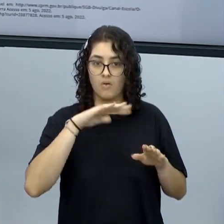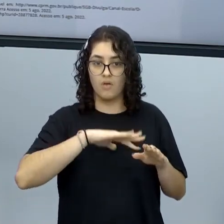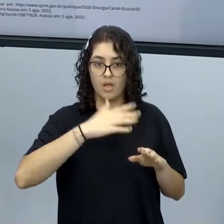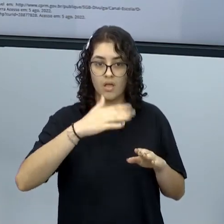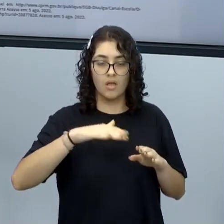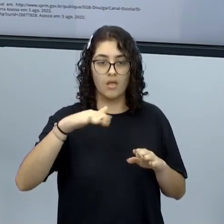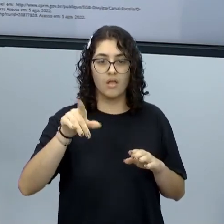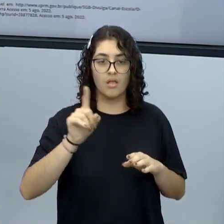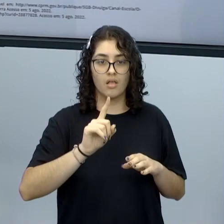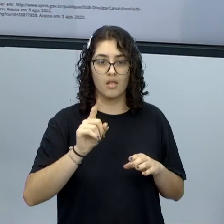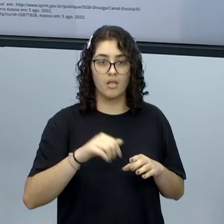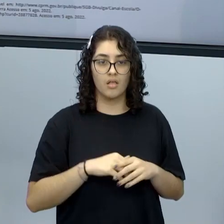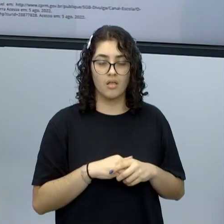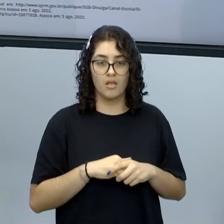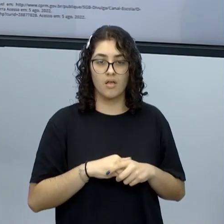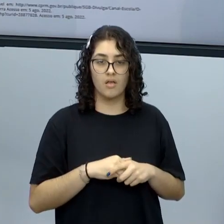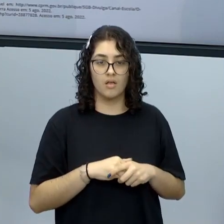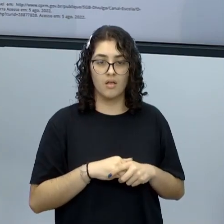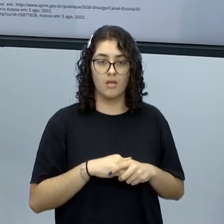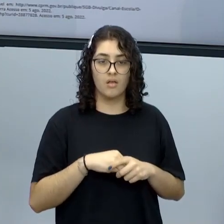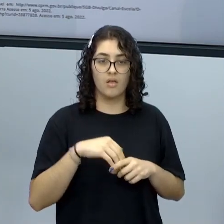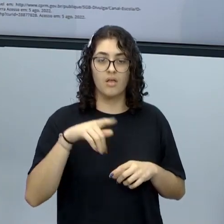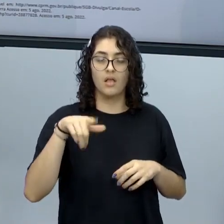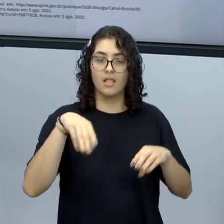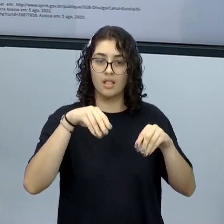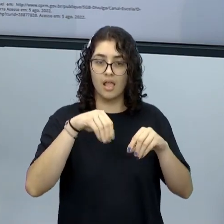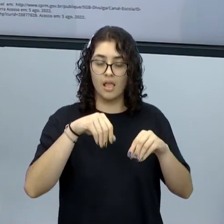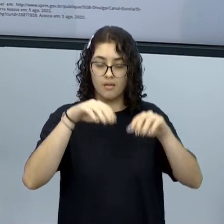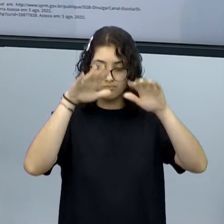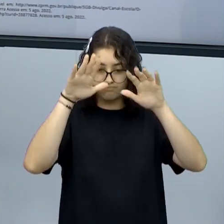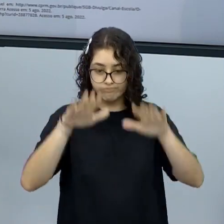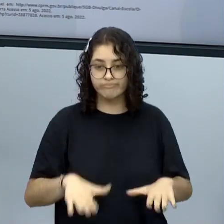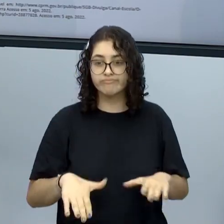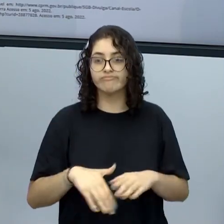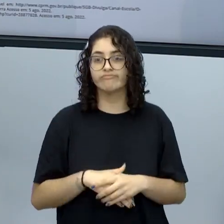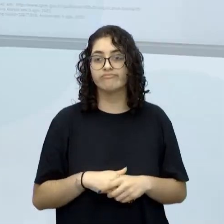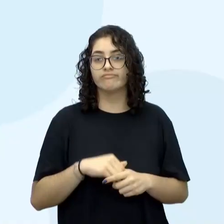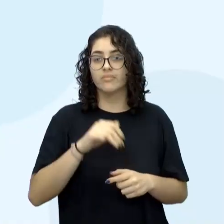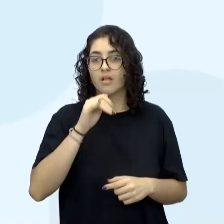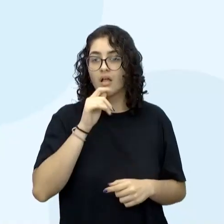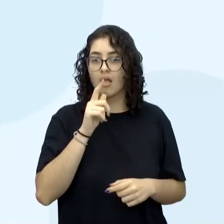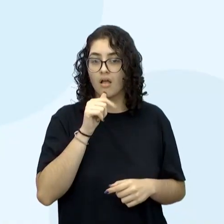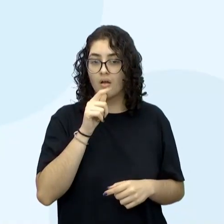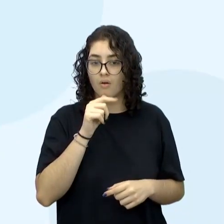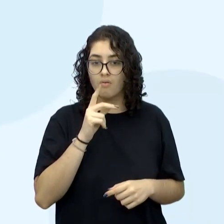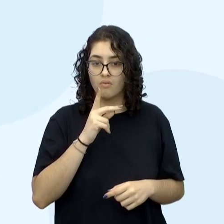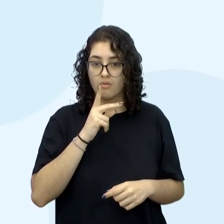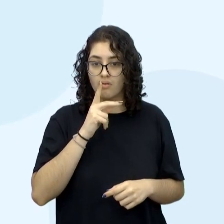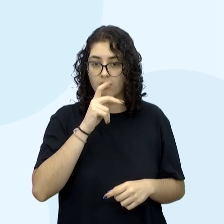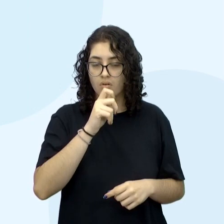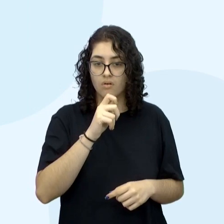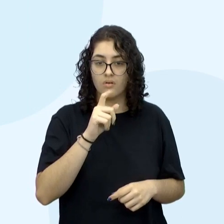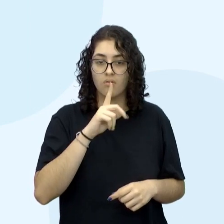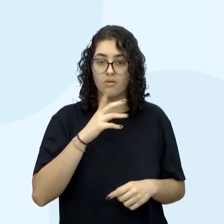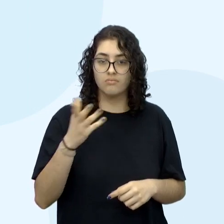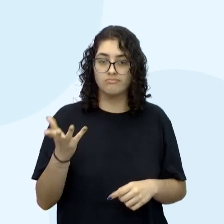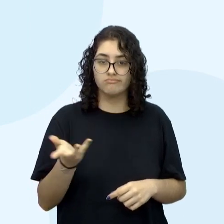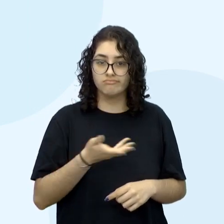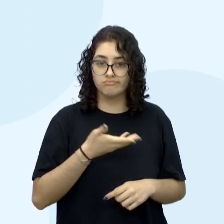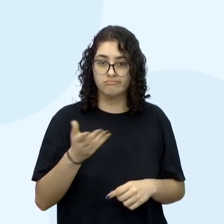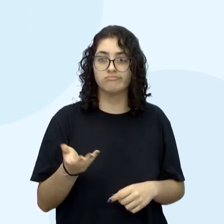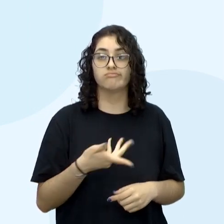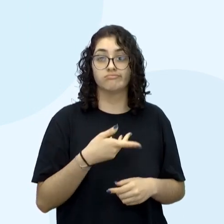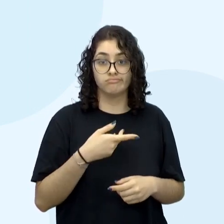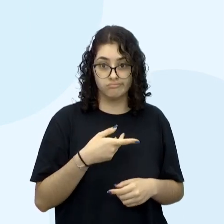riozinho. Uma ravina é como se fosse uma terra ali que cedeu, tá? Então, quanto mais água houver, mais será acelerado o processo de